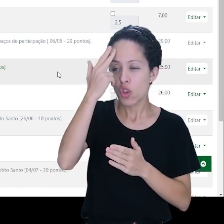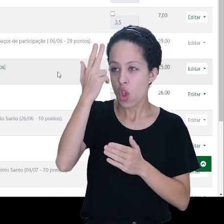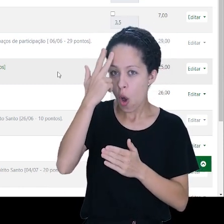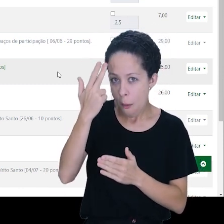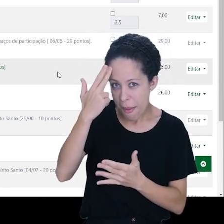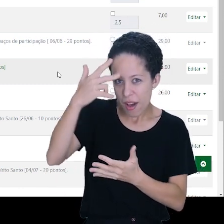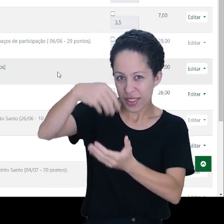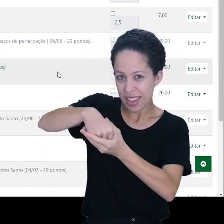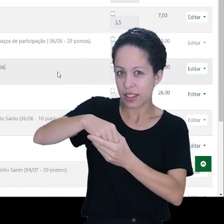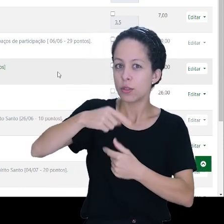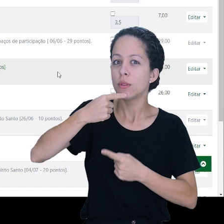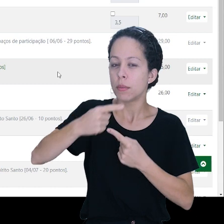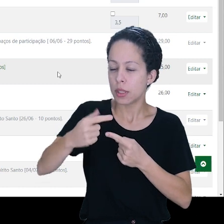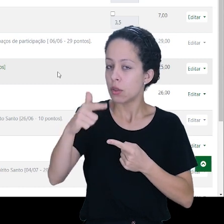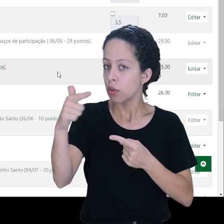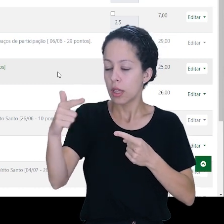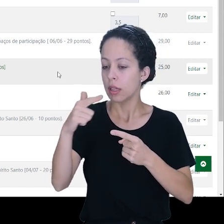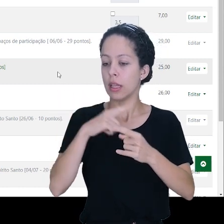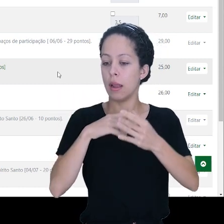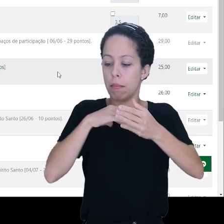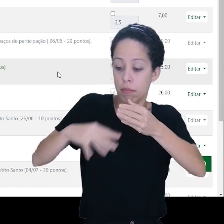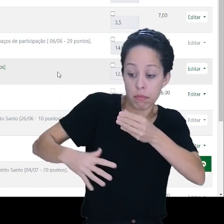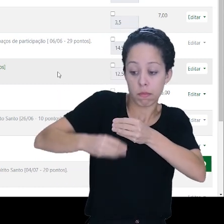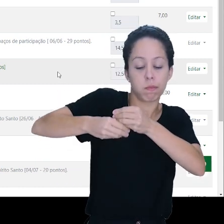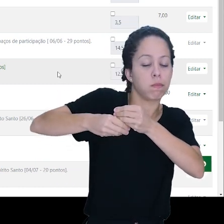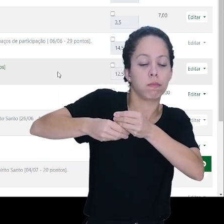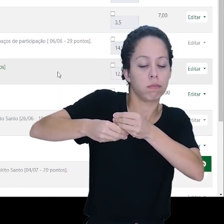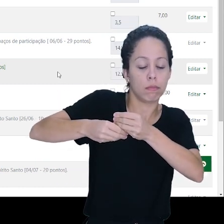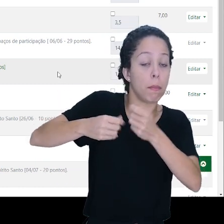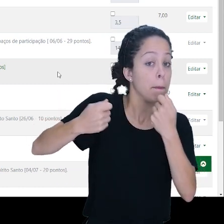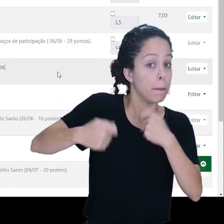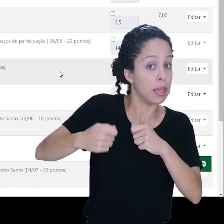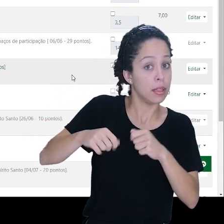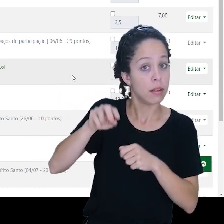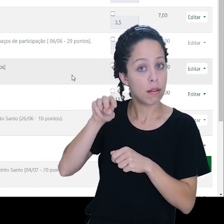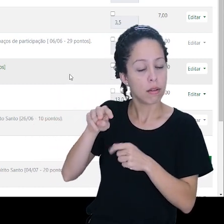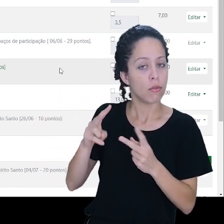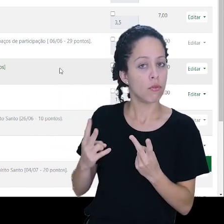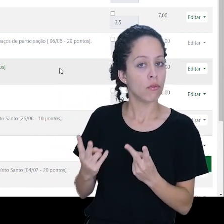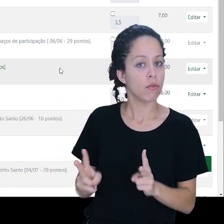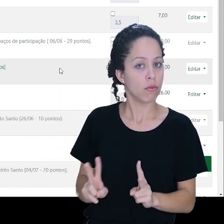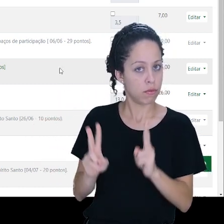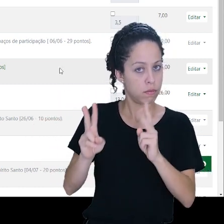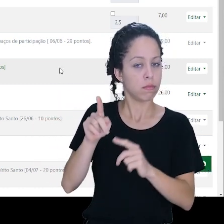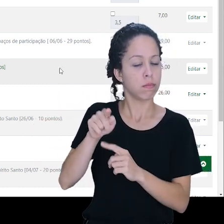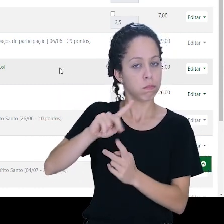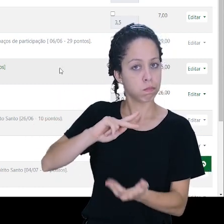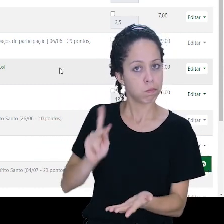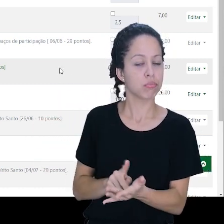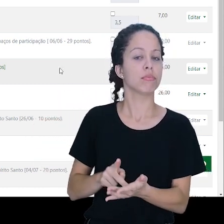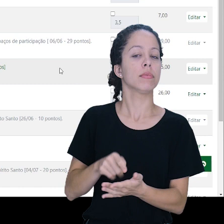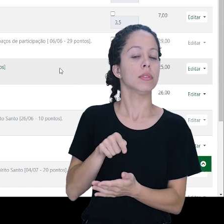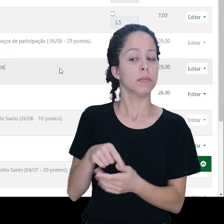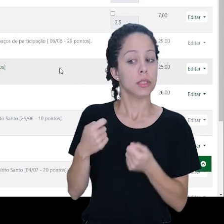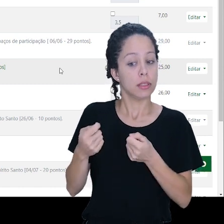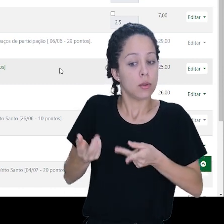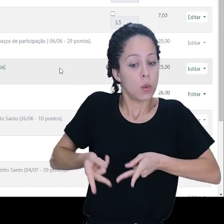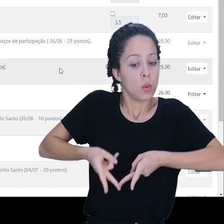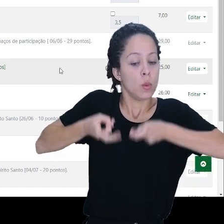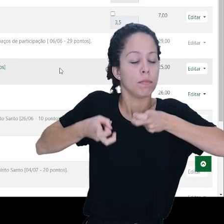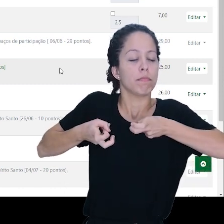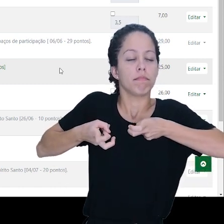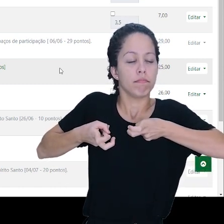da semana mas que precisam também ser levadas em consideração Então hoje você vai conhecer um pouco sobre as